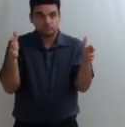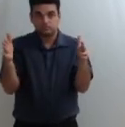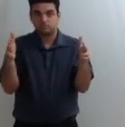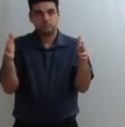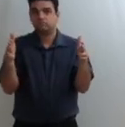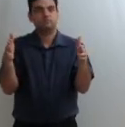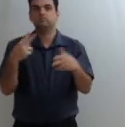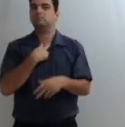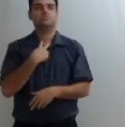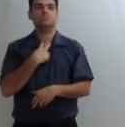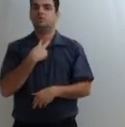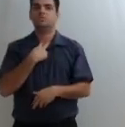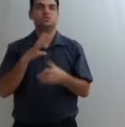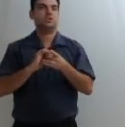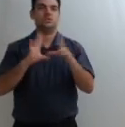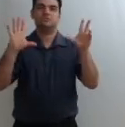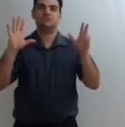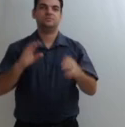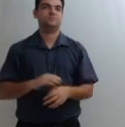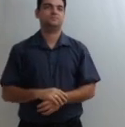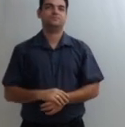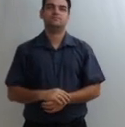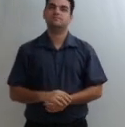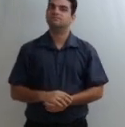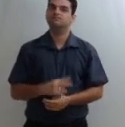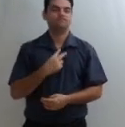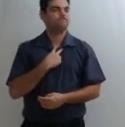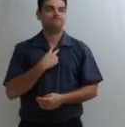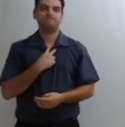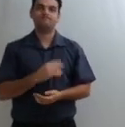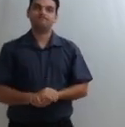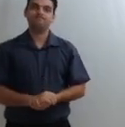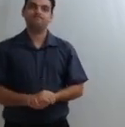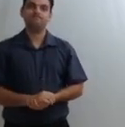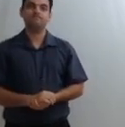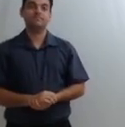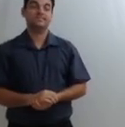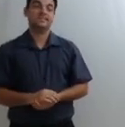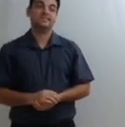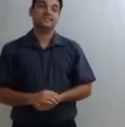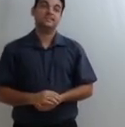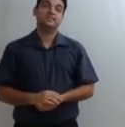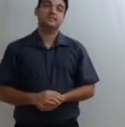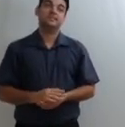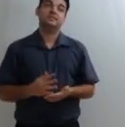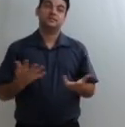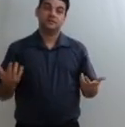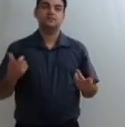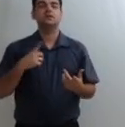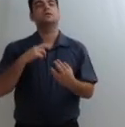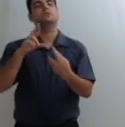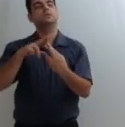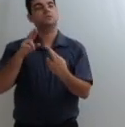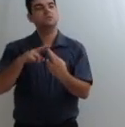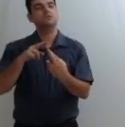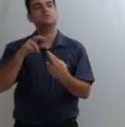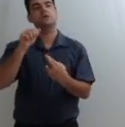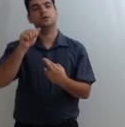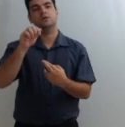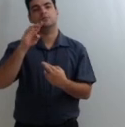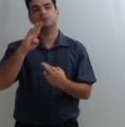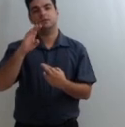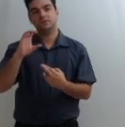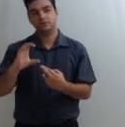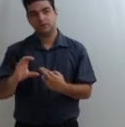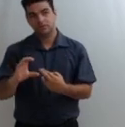aparentemente, né, haveria então uma contradição entre esse inciso novo, né, que é o inciso B dos 12 meses, e o inciso A, que é o